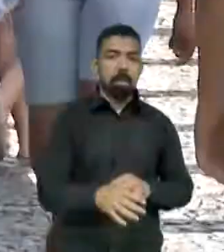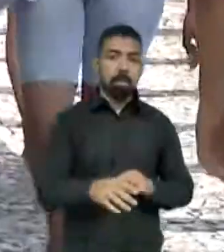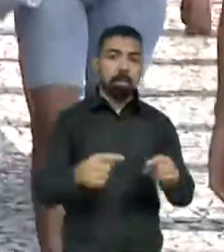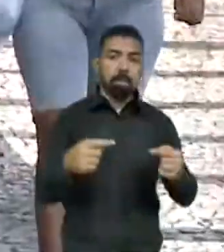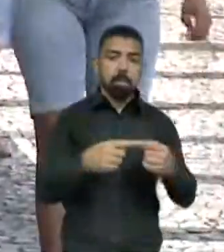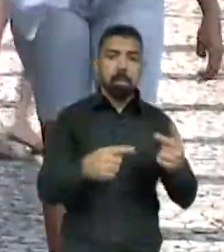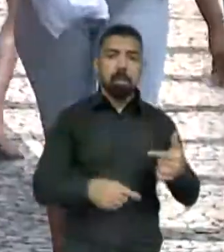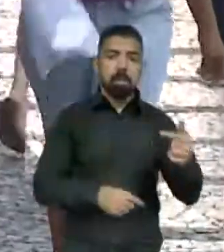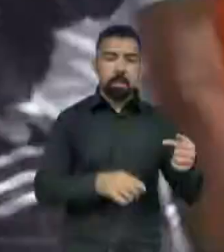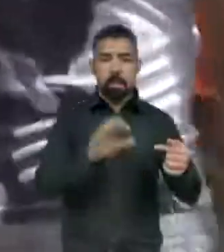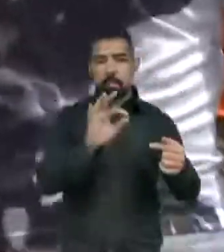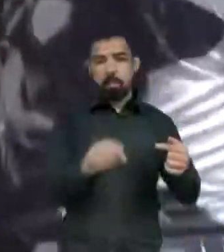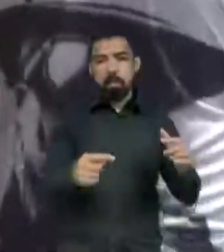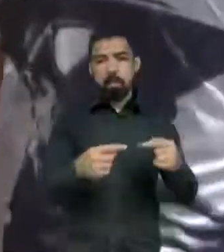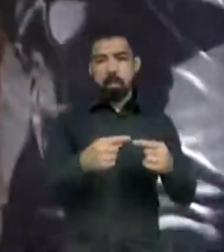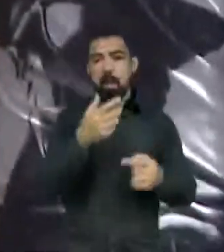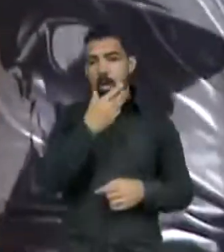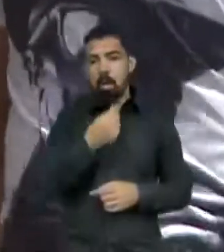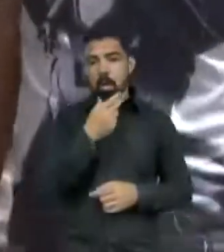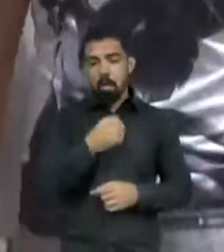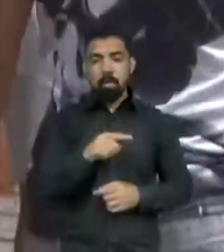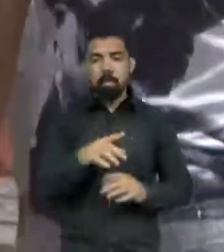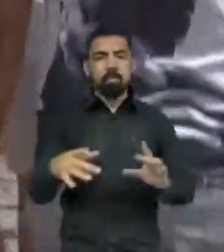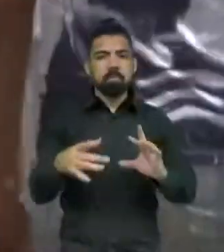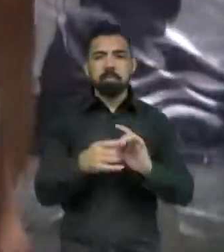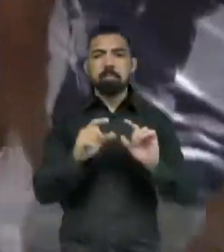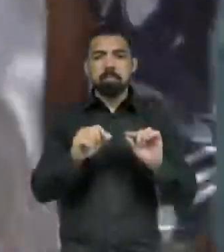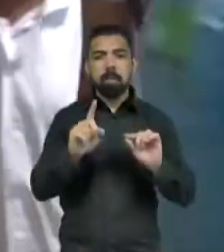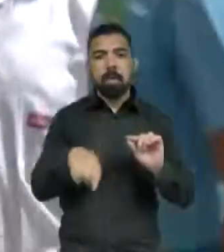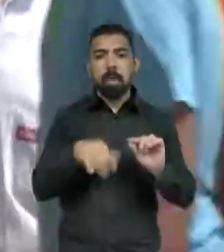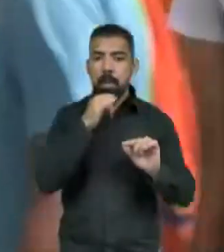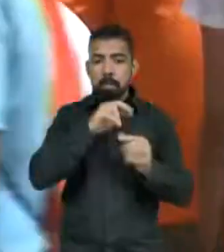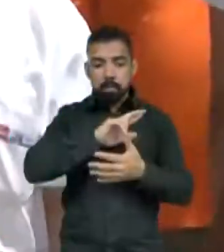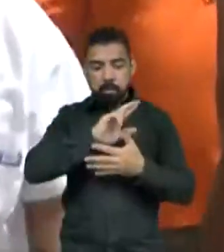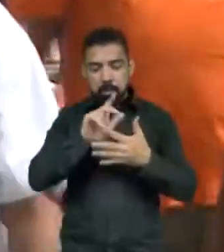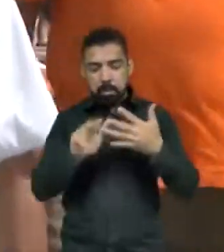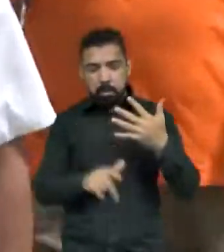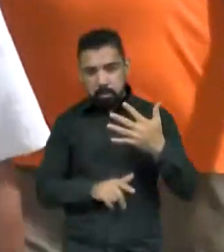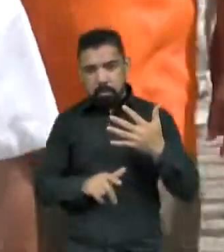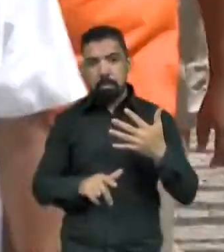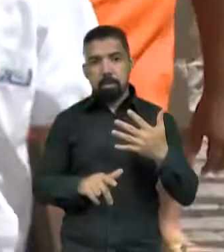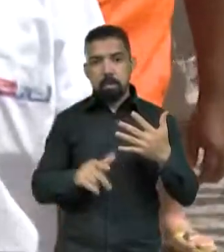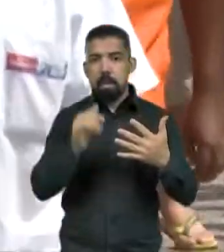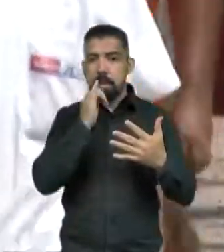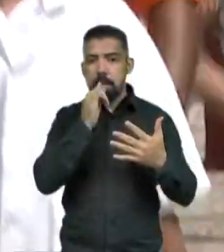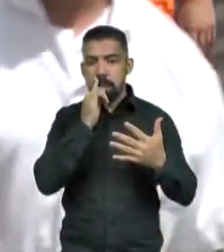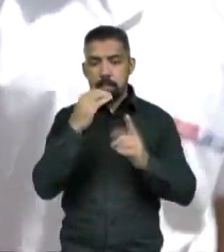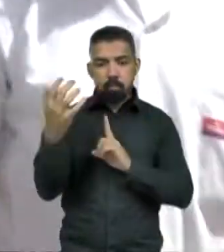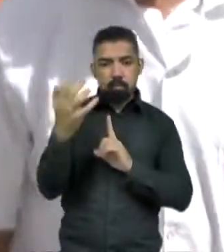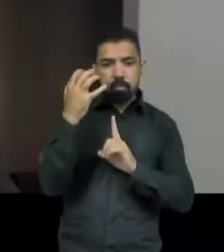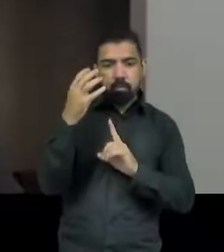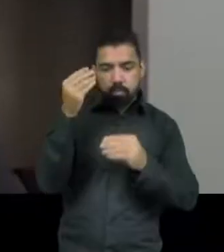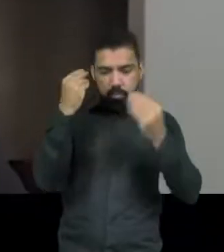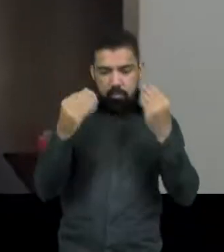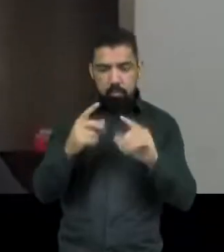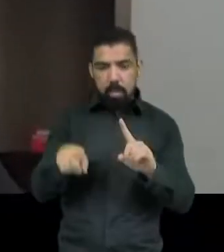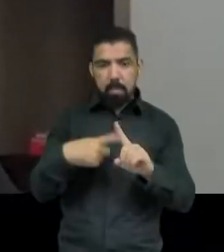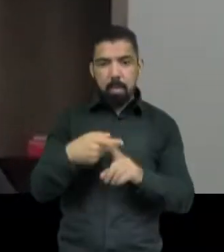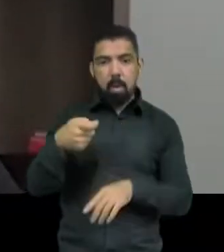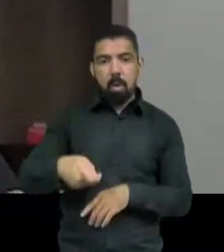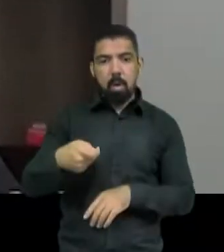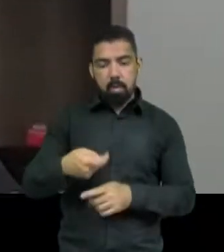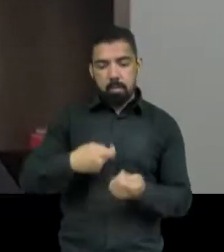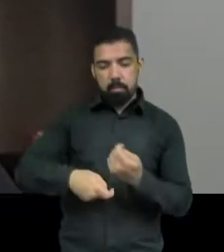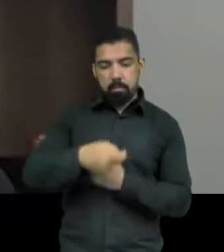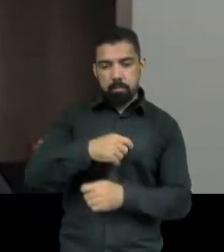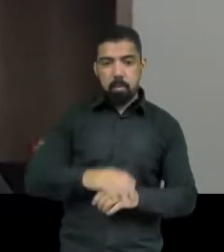ao público masculino. Isso pode estar atrelado a uma série de fatores, como as pressões estéticas e obrigações financeiras. Vivemos em uma